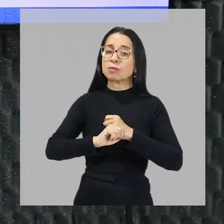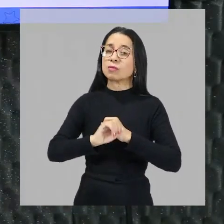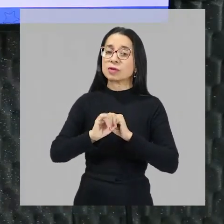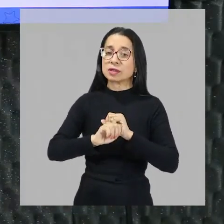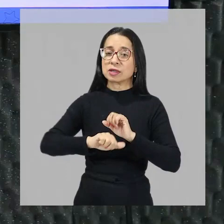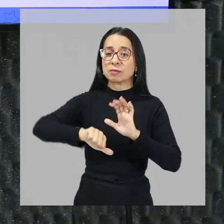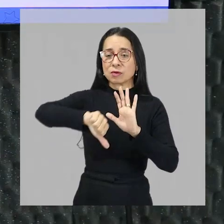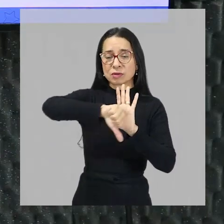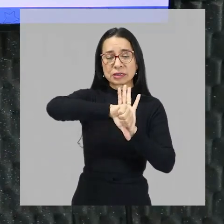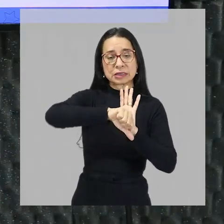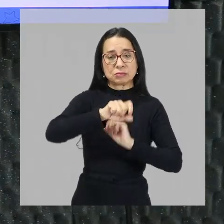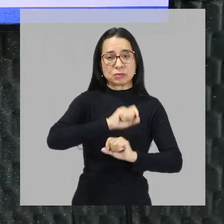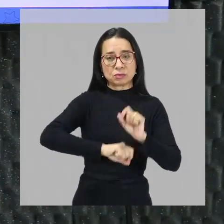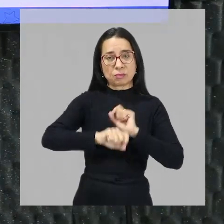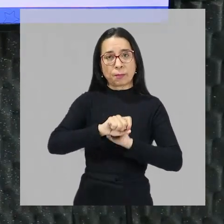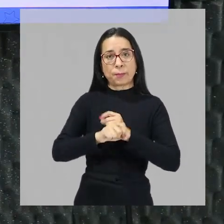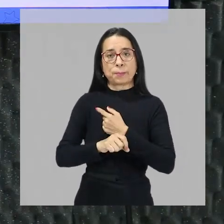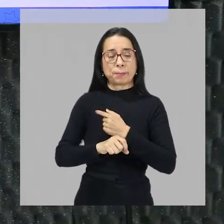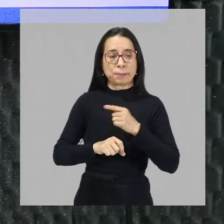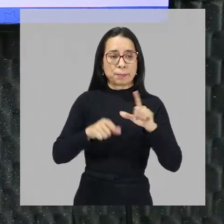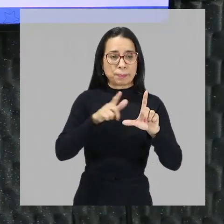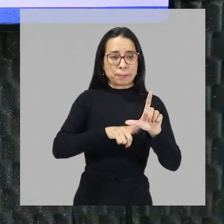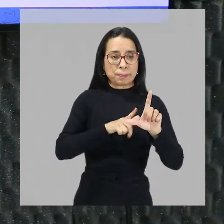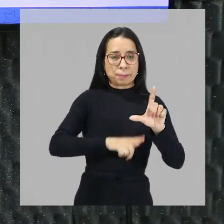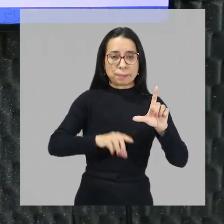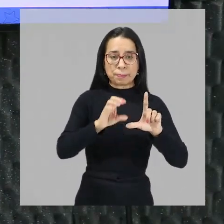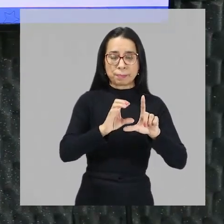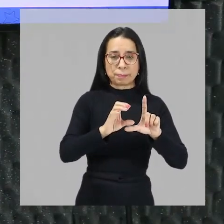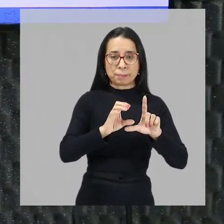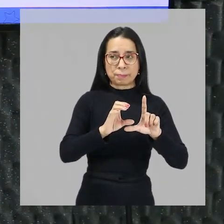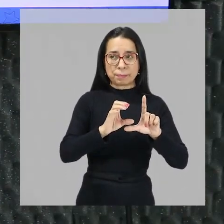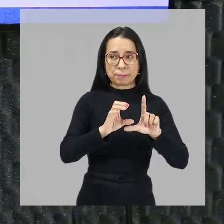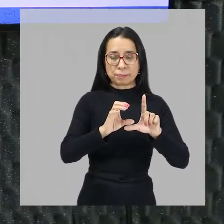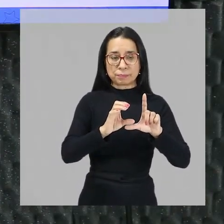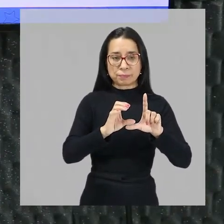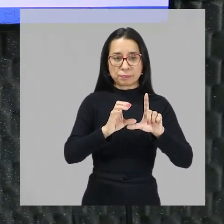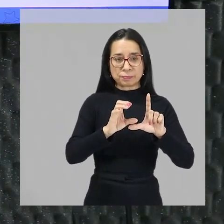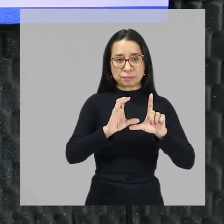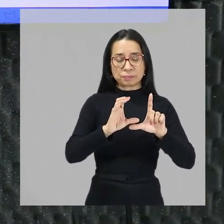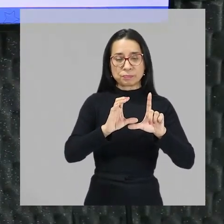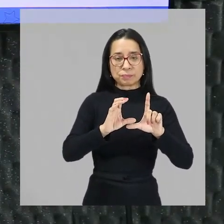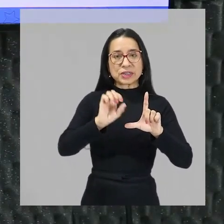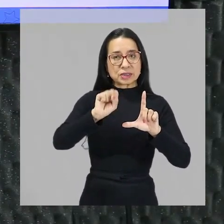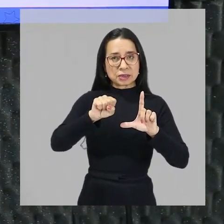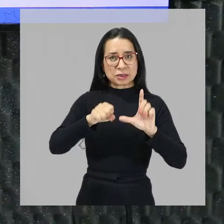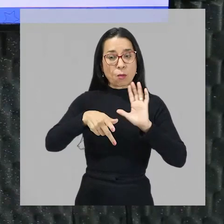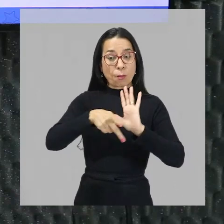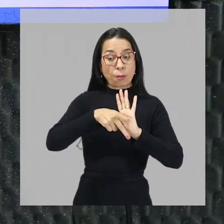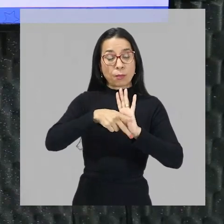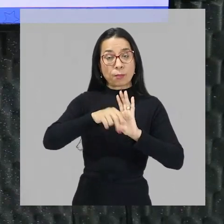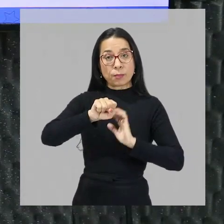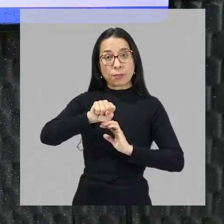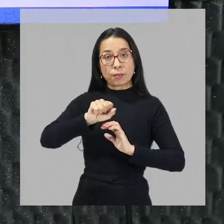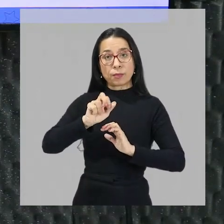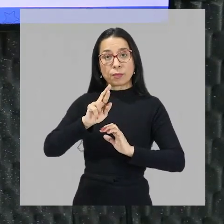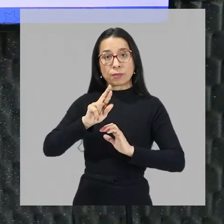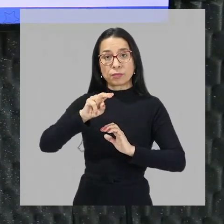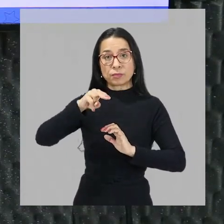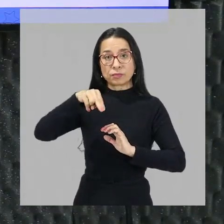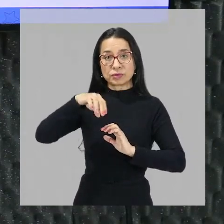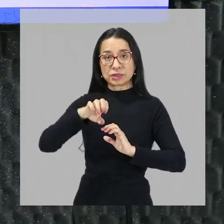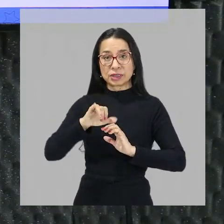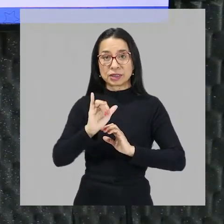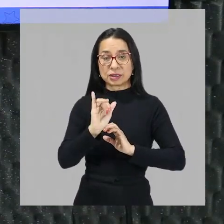Presença de políticos com trajetórias no regime autoritário? Sim, o próprio Sarney é um exemplo disso, né? O presidente Sarney,